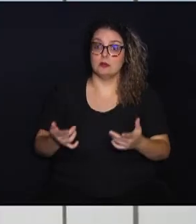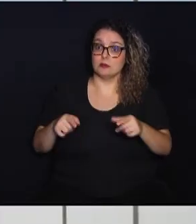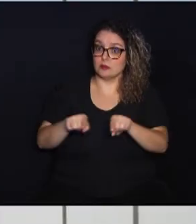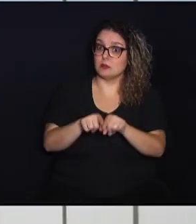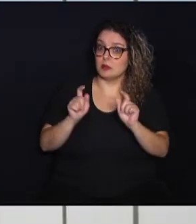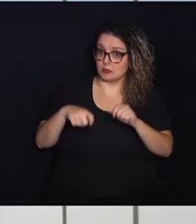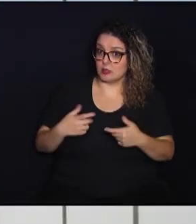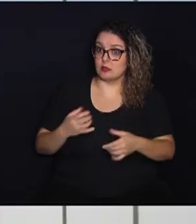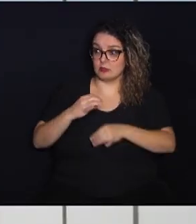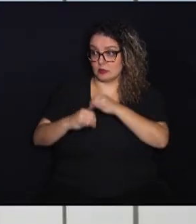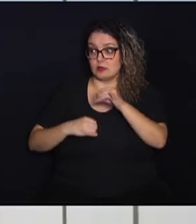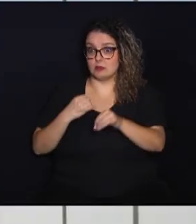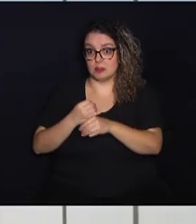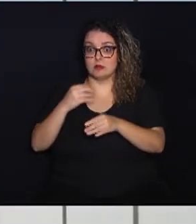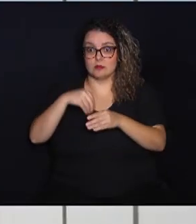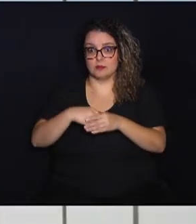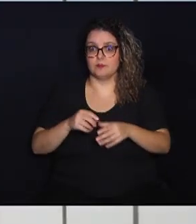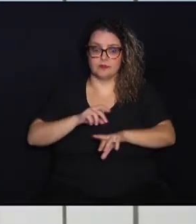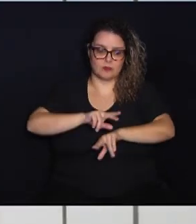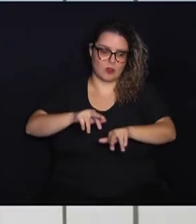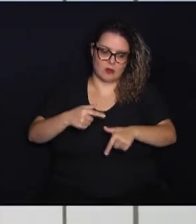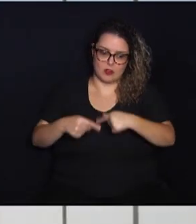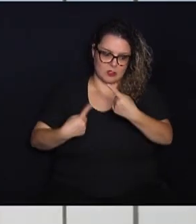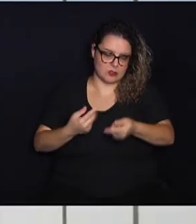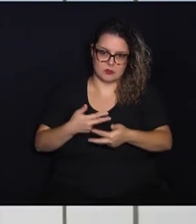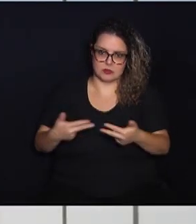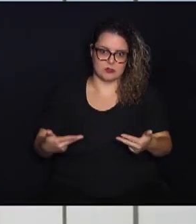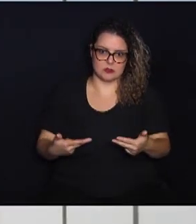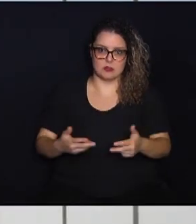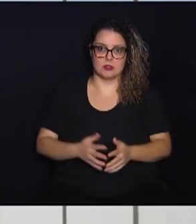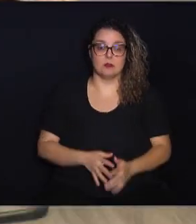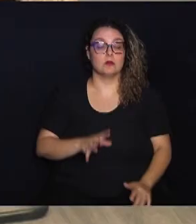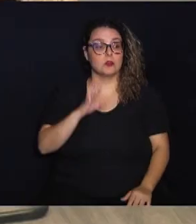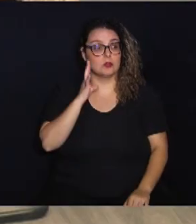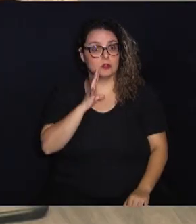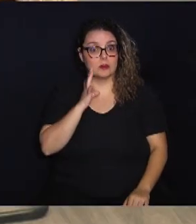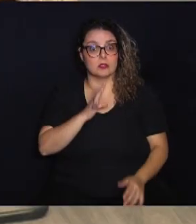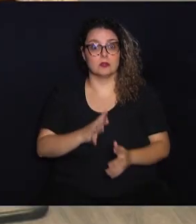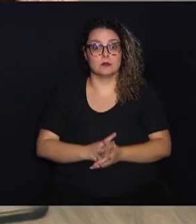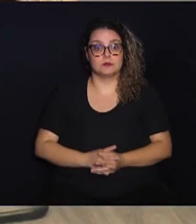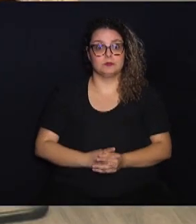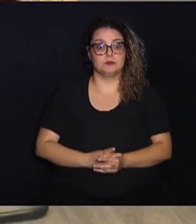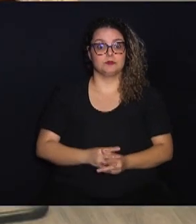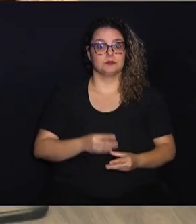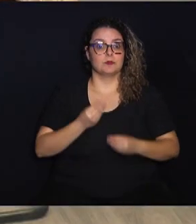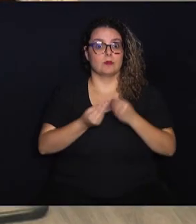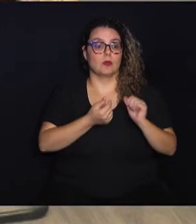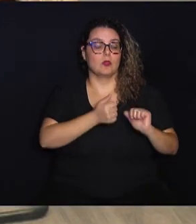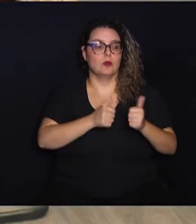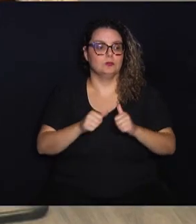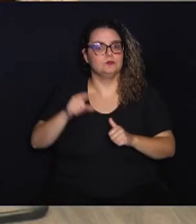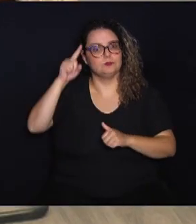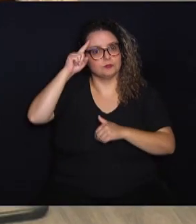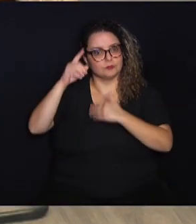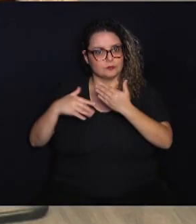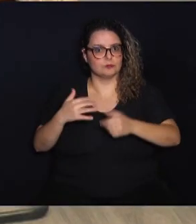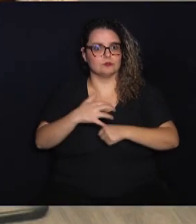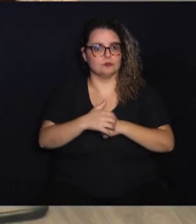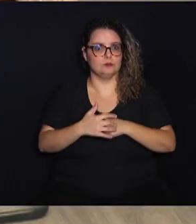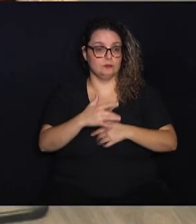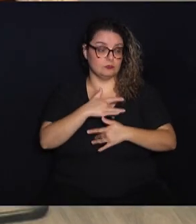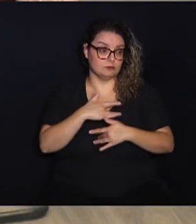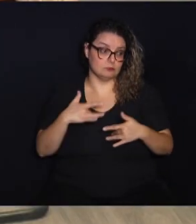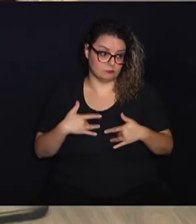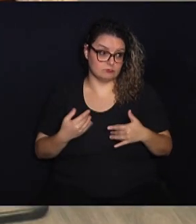possível fazer na internet. E tantas outras coisas mais. Muito bem. E como que você avalia as rotinas digitais saudáveis